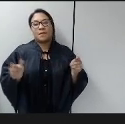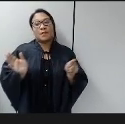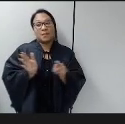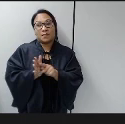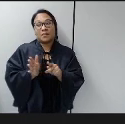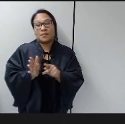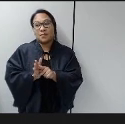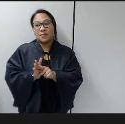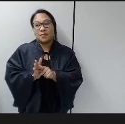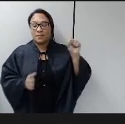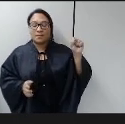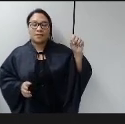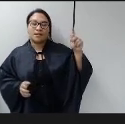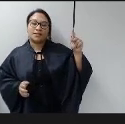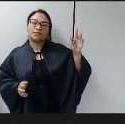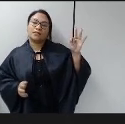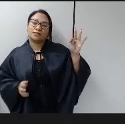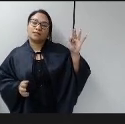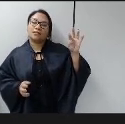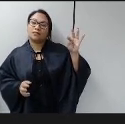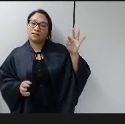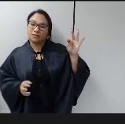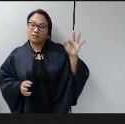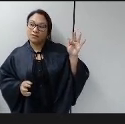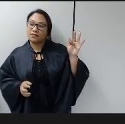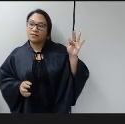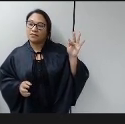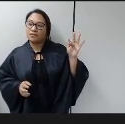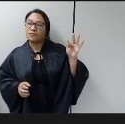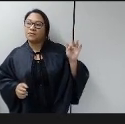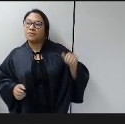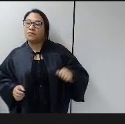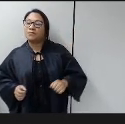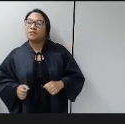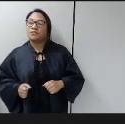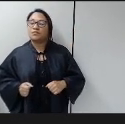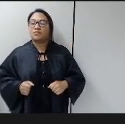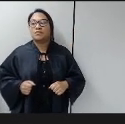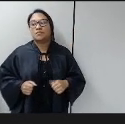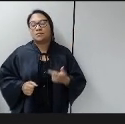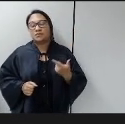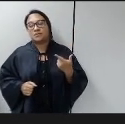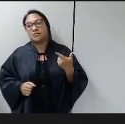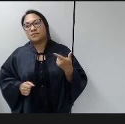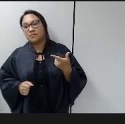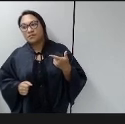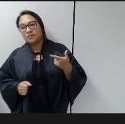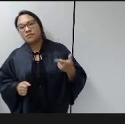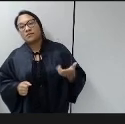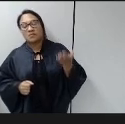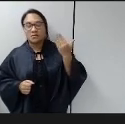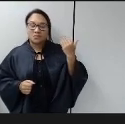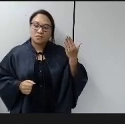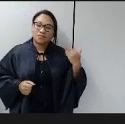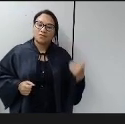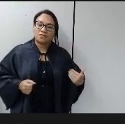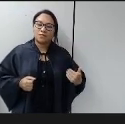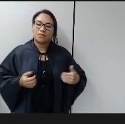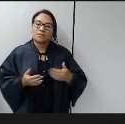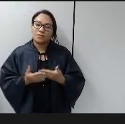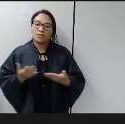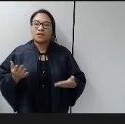o artigo tal, né? E cito os dois precedentes, ambos, aliás,